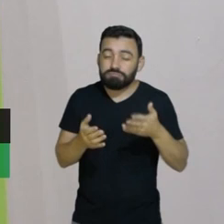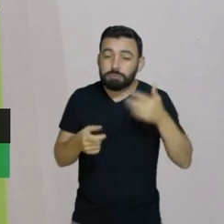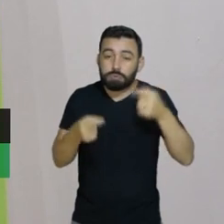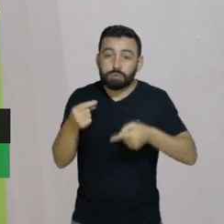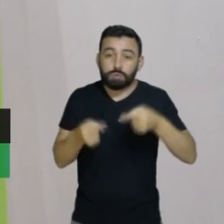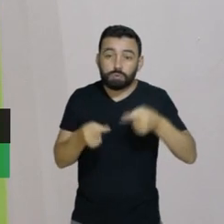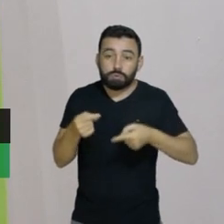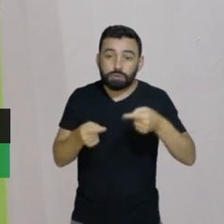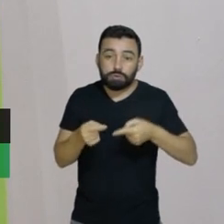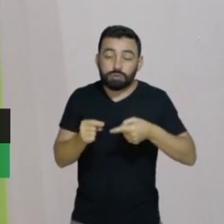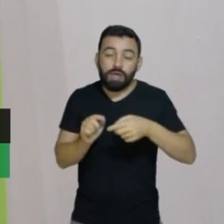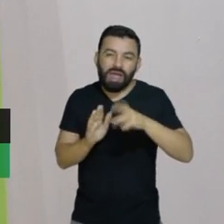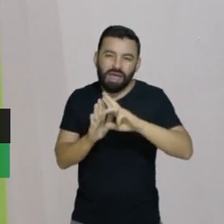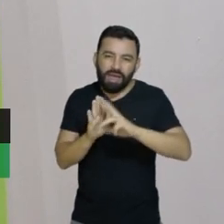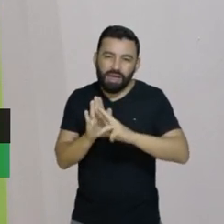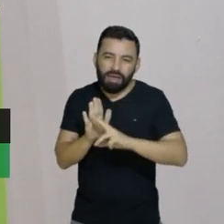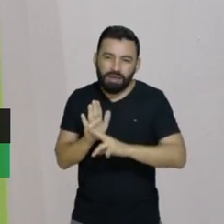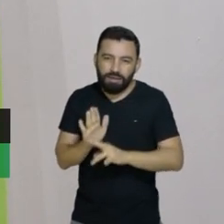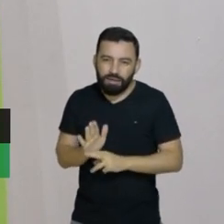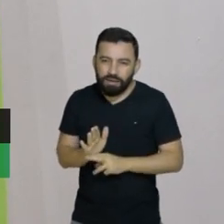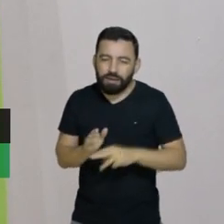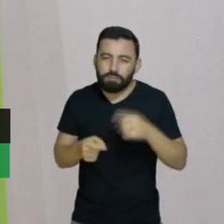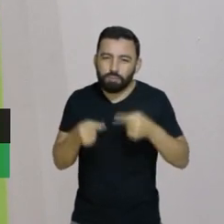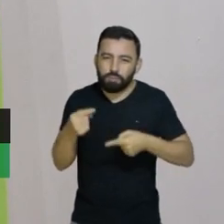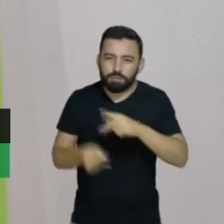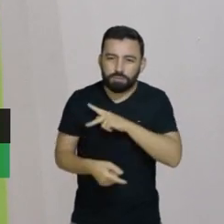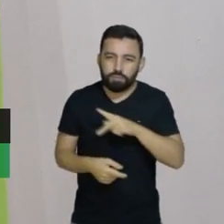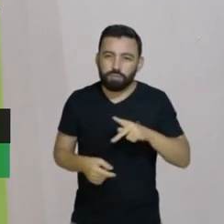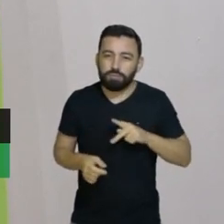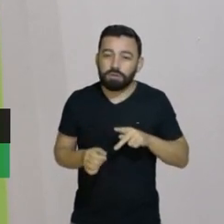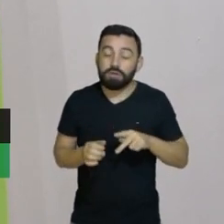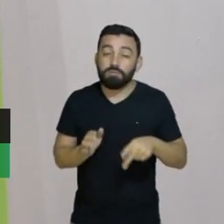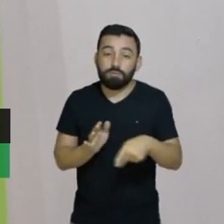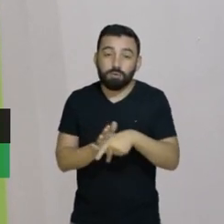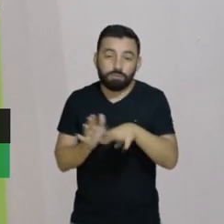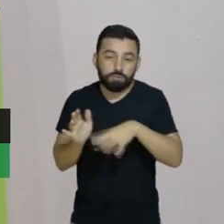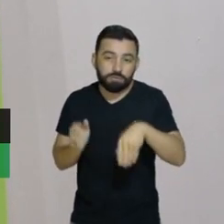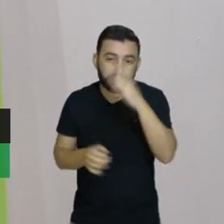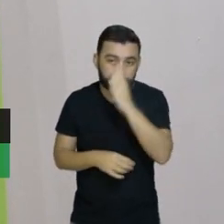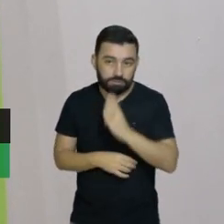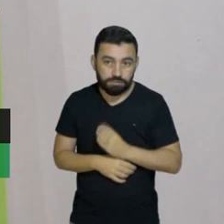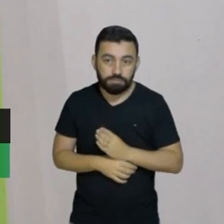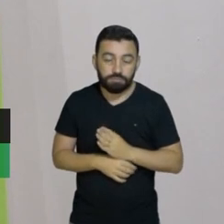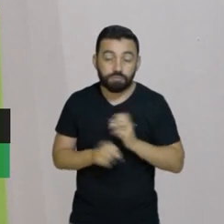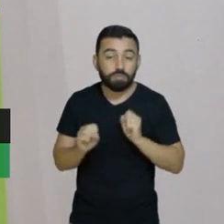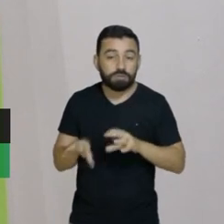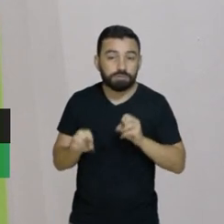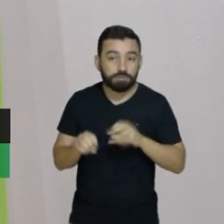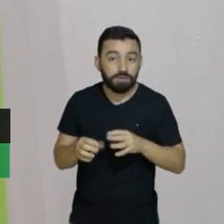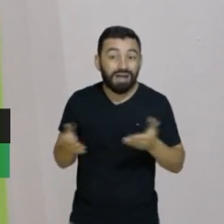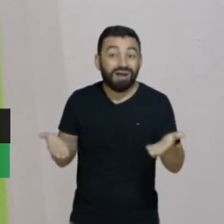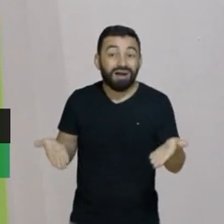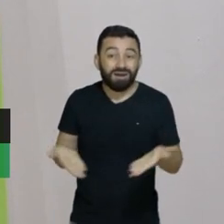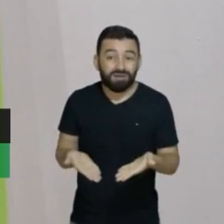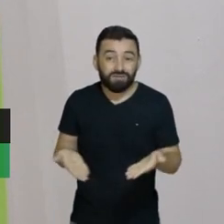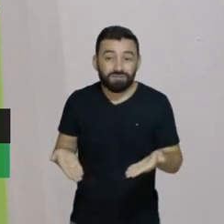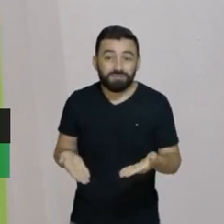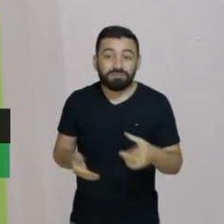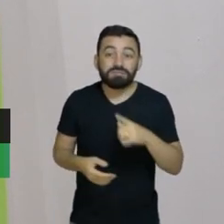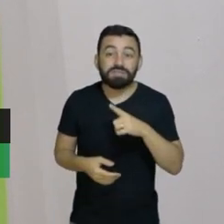as diretrizes e as políticas públicas para o Plano Nacional de Educação. E aí agora nós temos